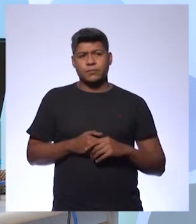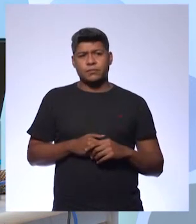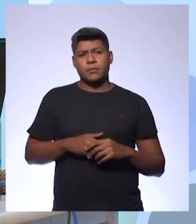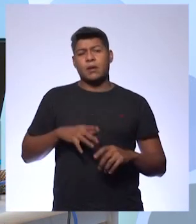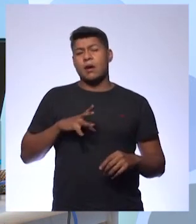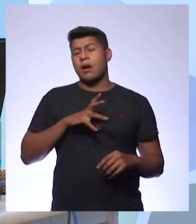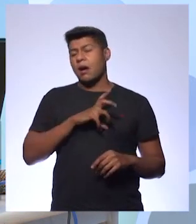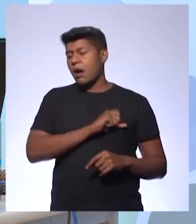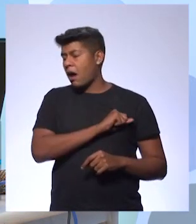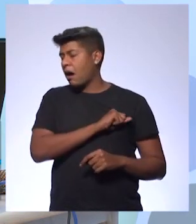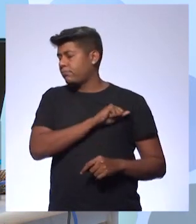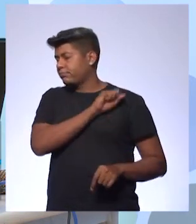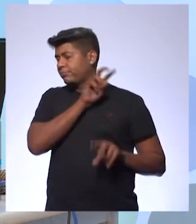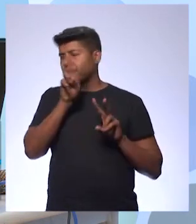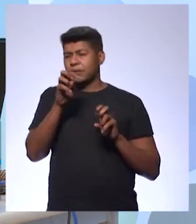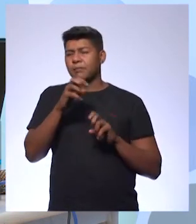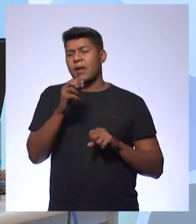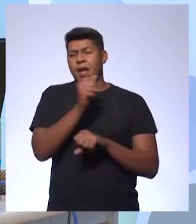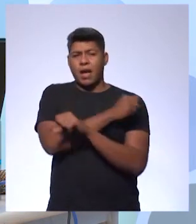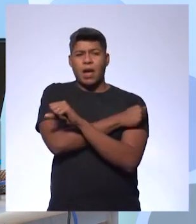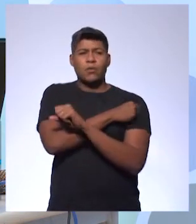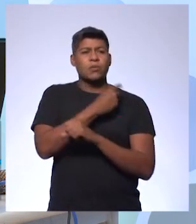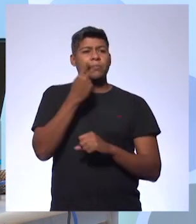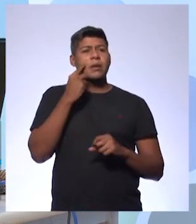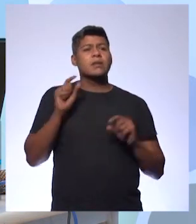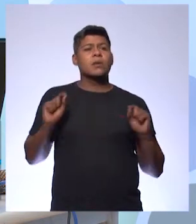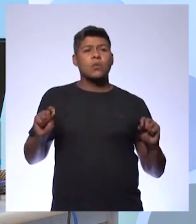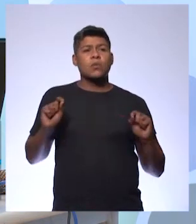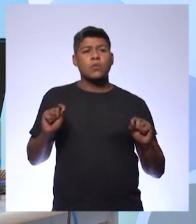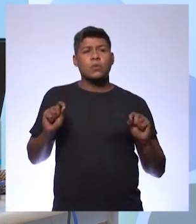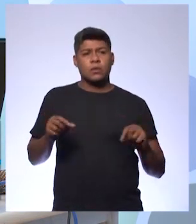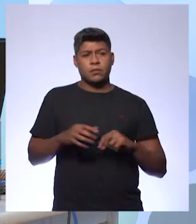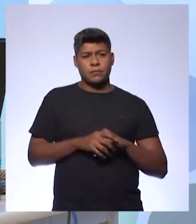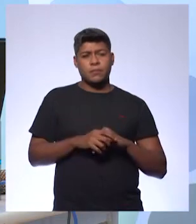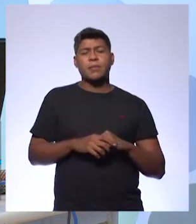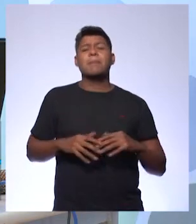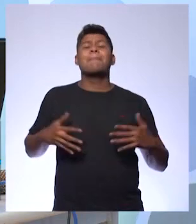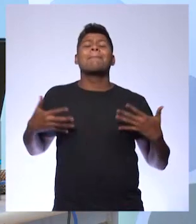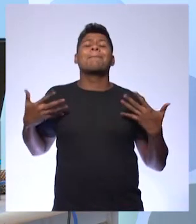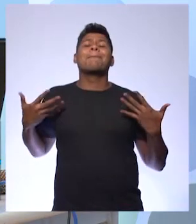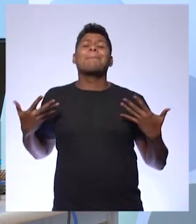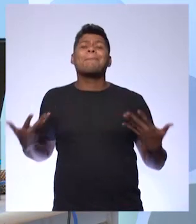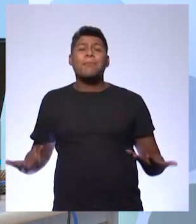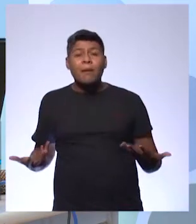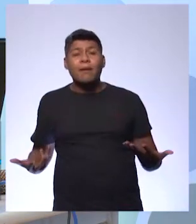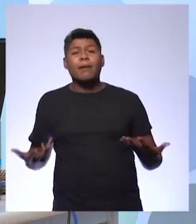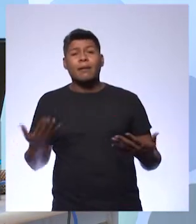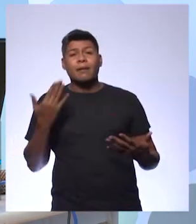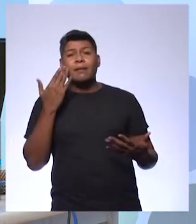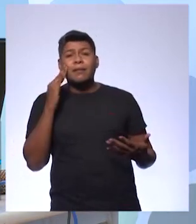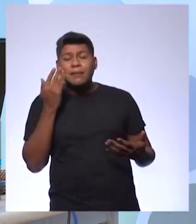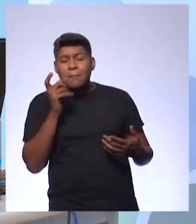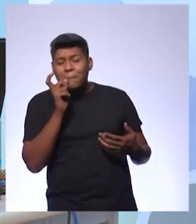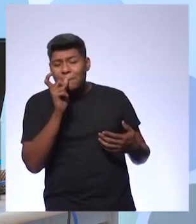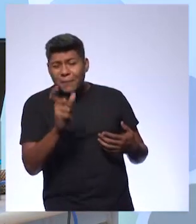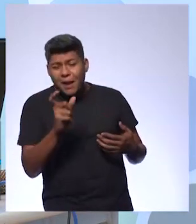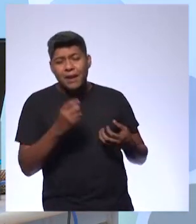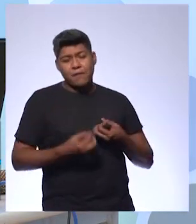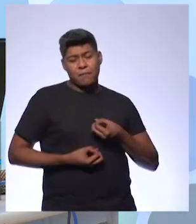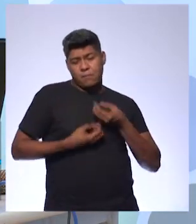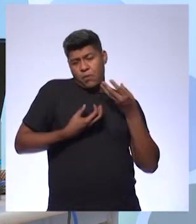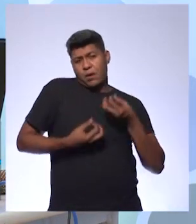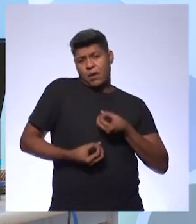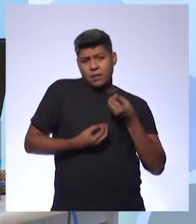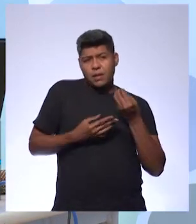amo esse assunto. Tem aluno que pensa assim, para que saber disso? Para que eu preciso entender de sílaba poética, de verso?